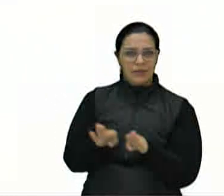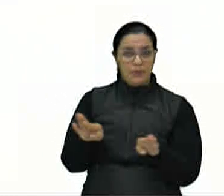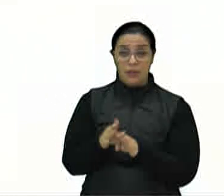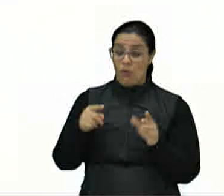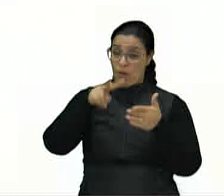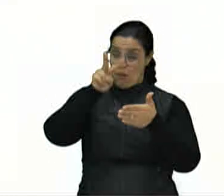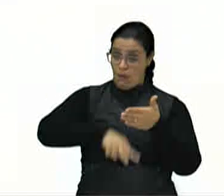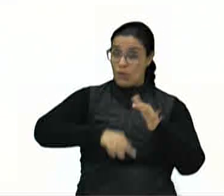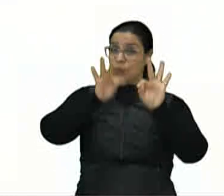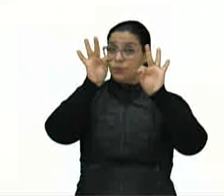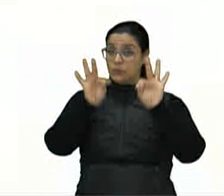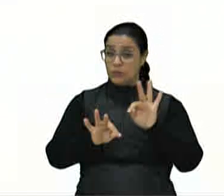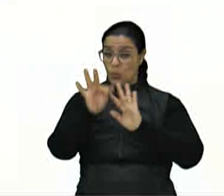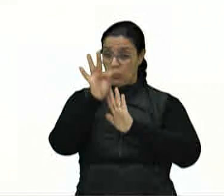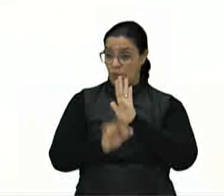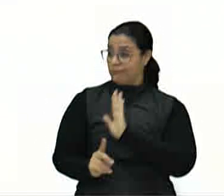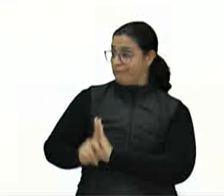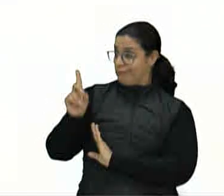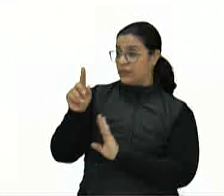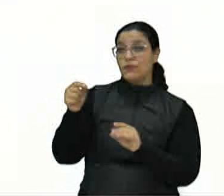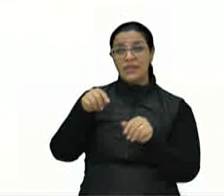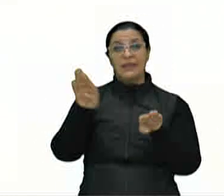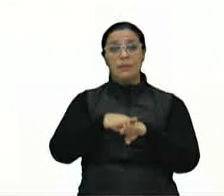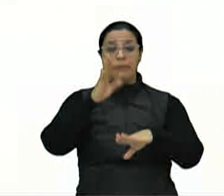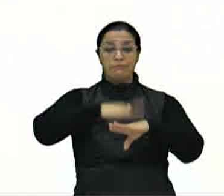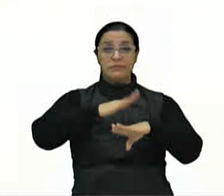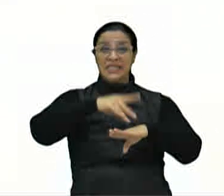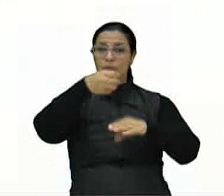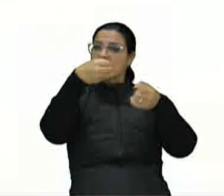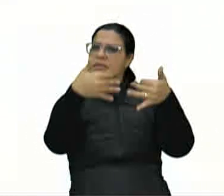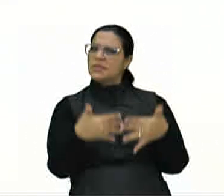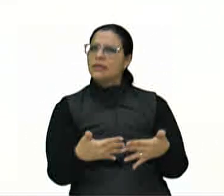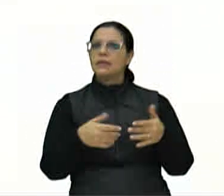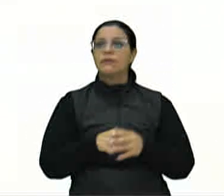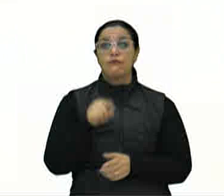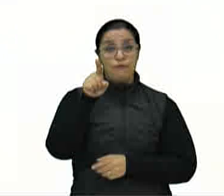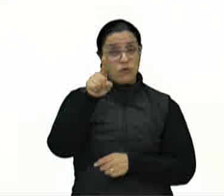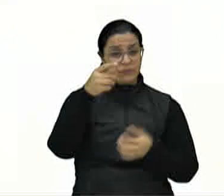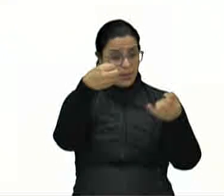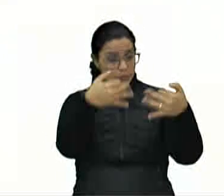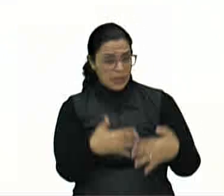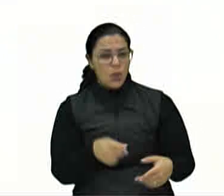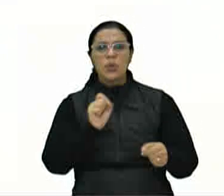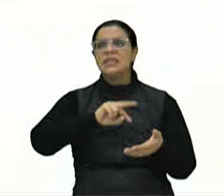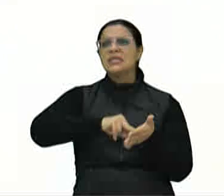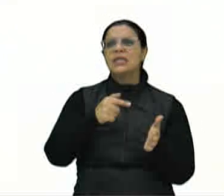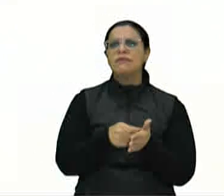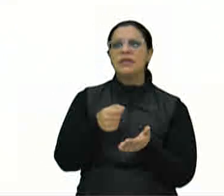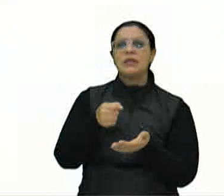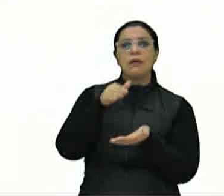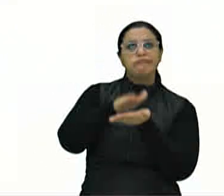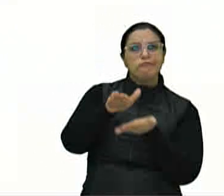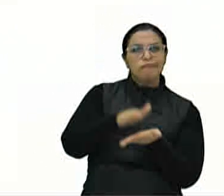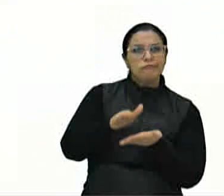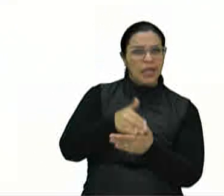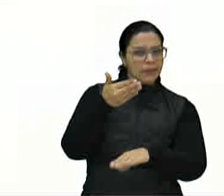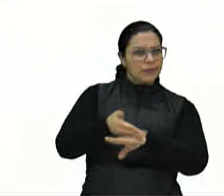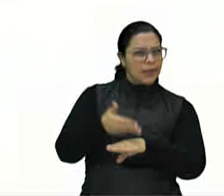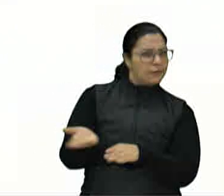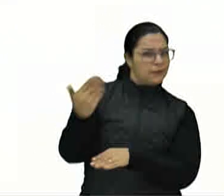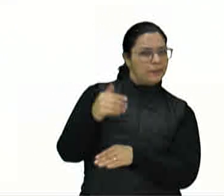dessa leitura do texto acima, elabore um texto que explique o que é consumismo. Treine, por favor, vamos lá.